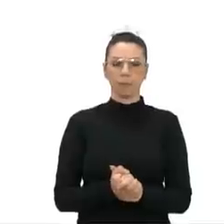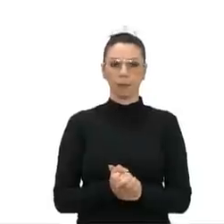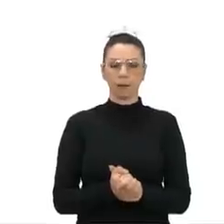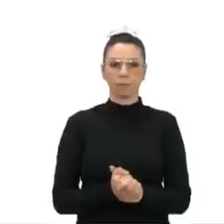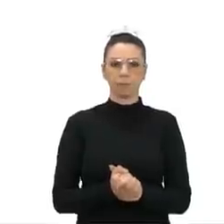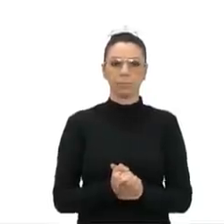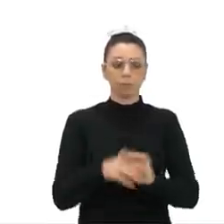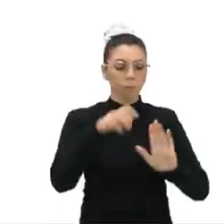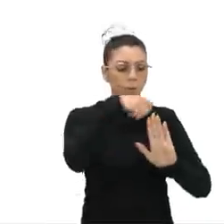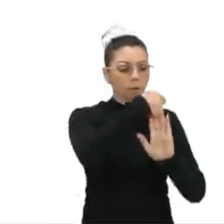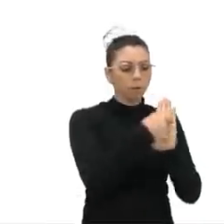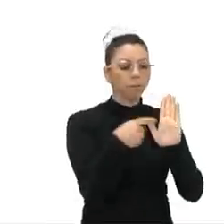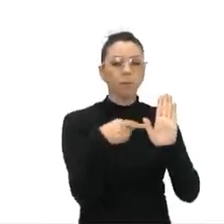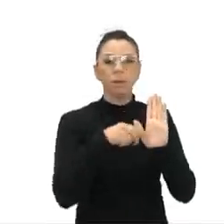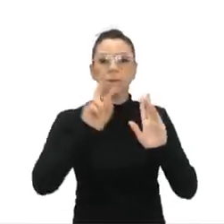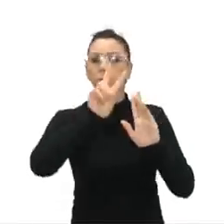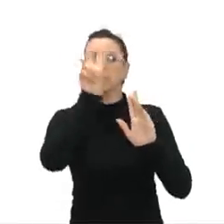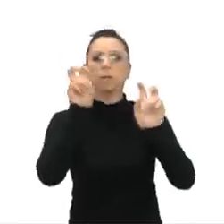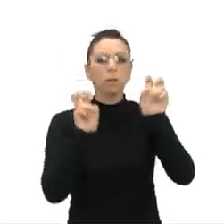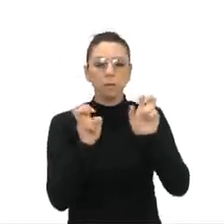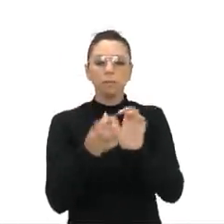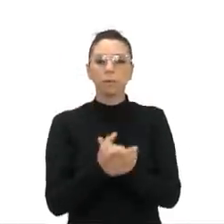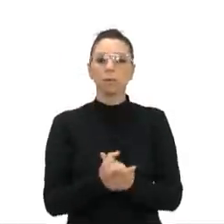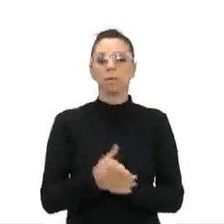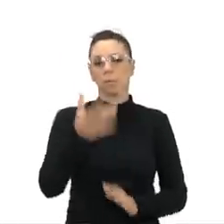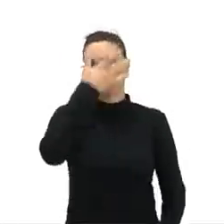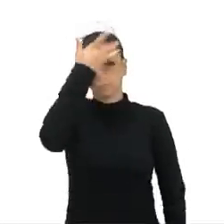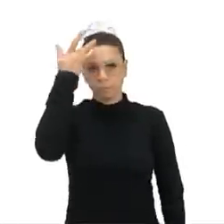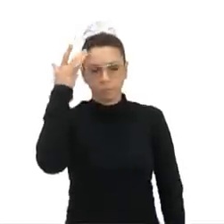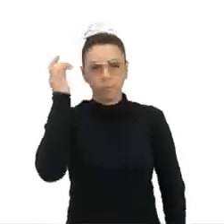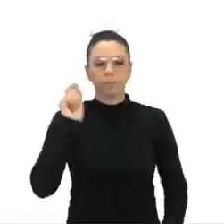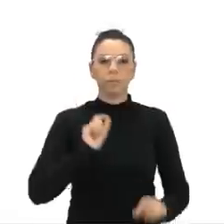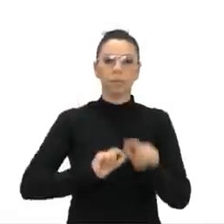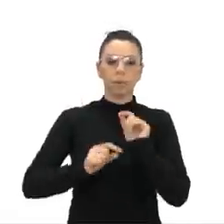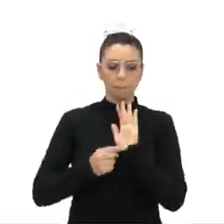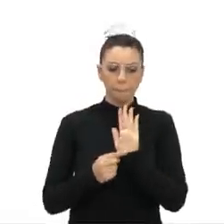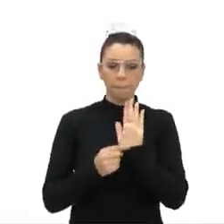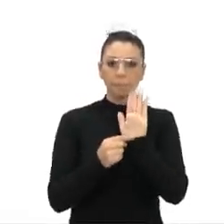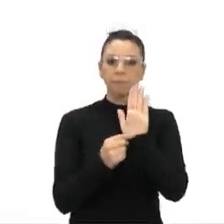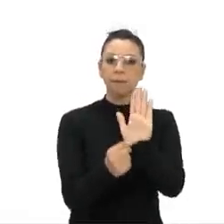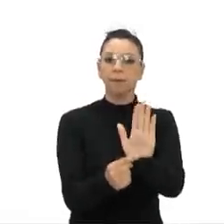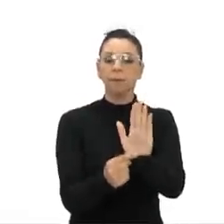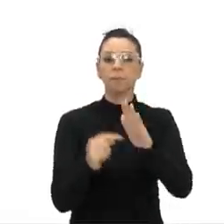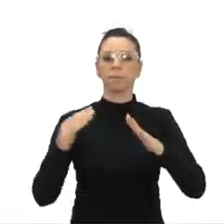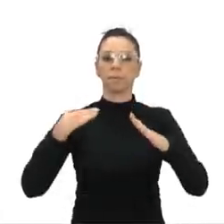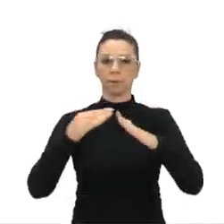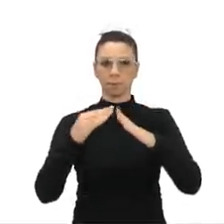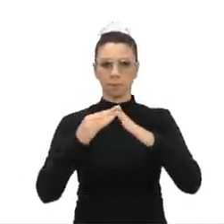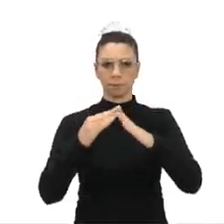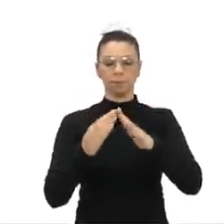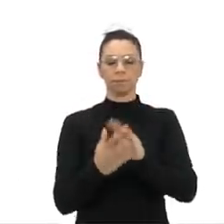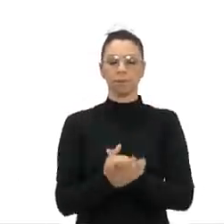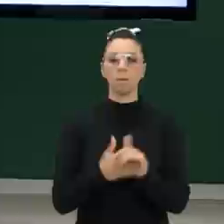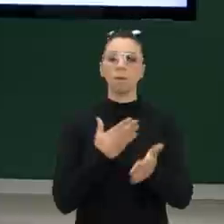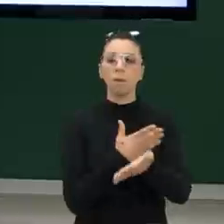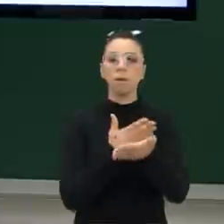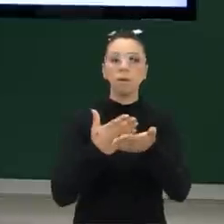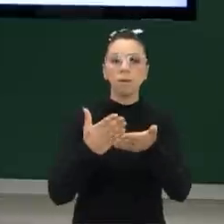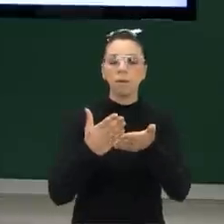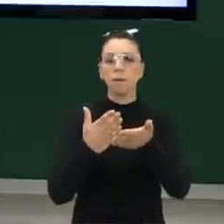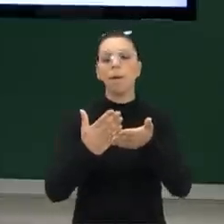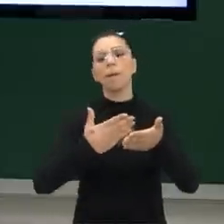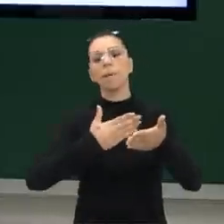o texto fala sobre o quê? Sobre uma pessoa que está apresentando a casa dela. Então ela começa dizendo,